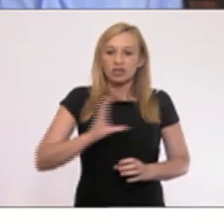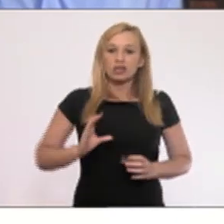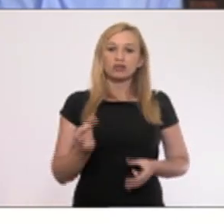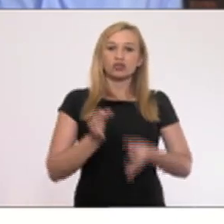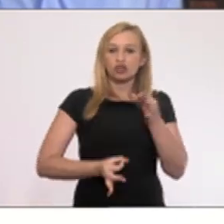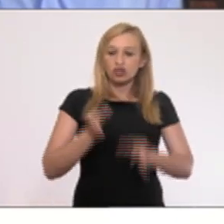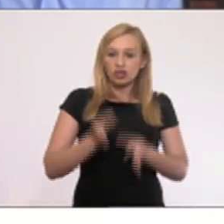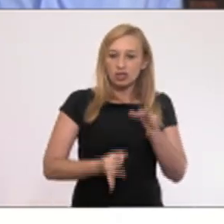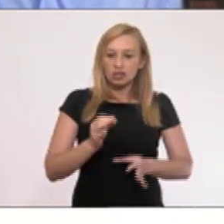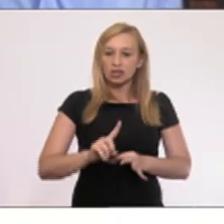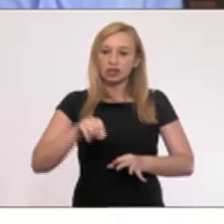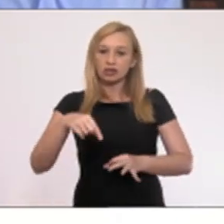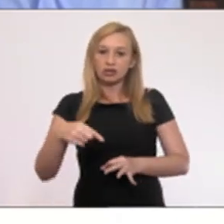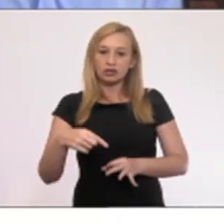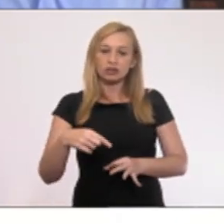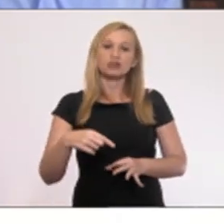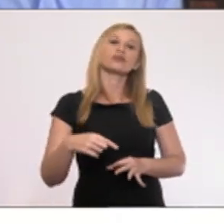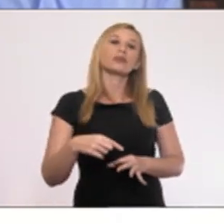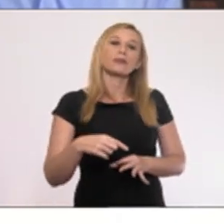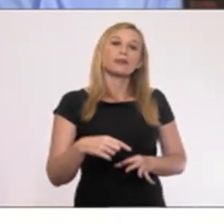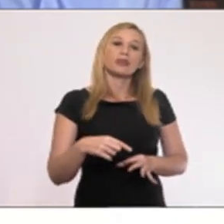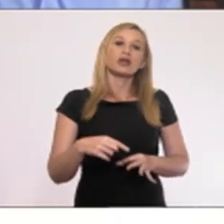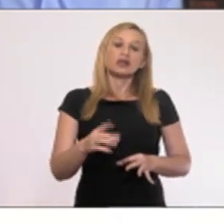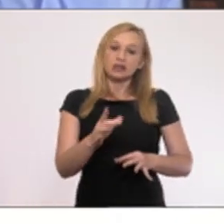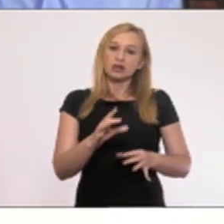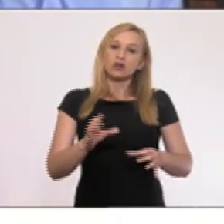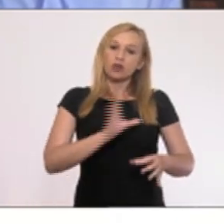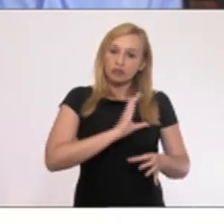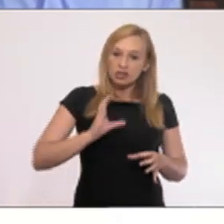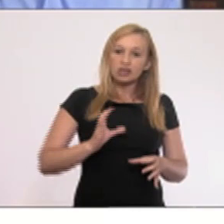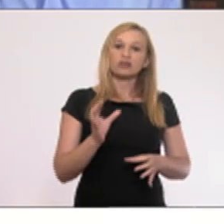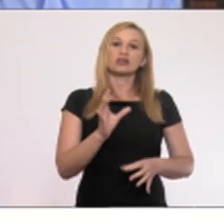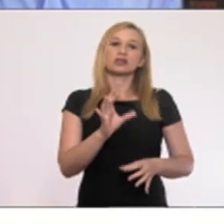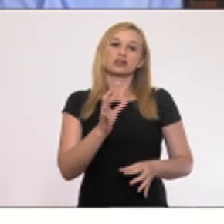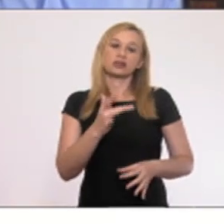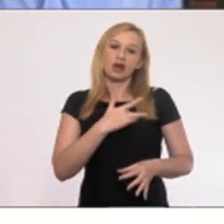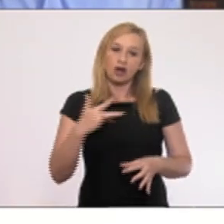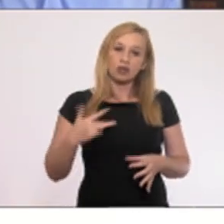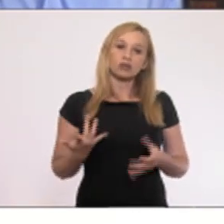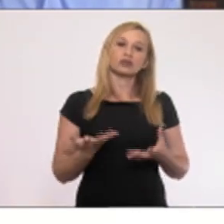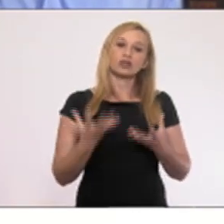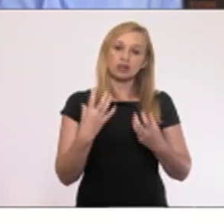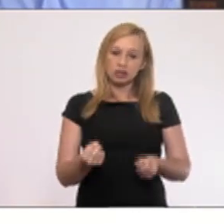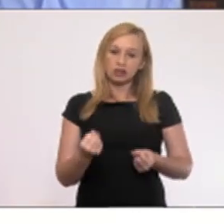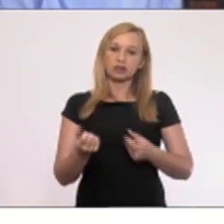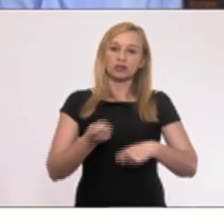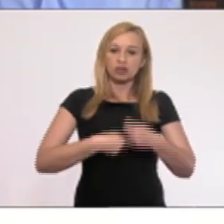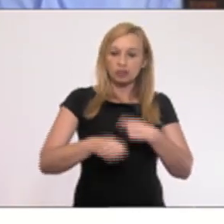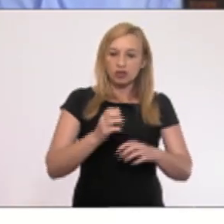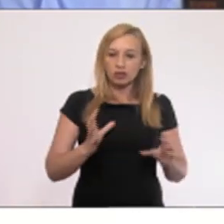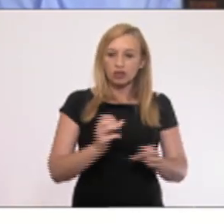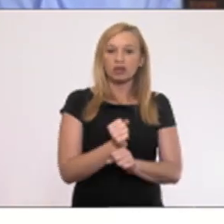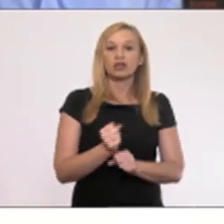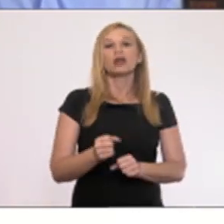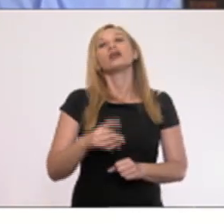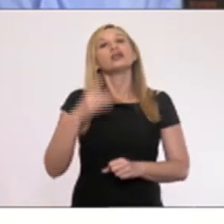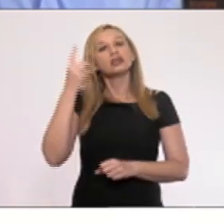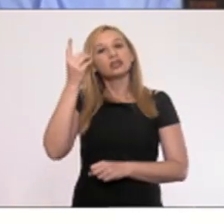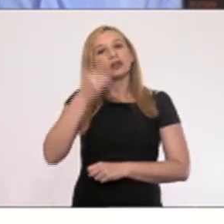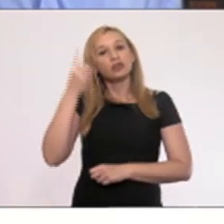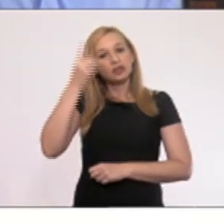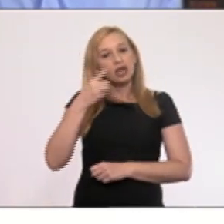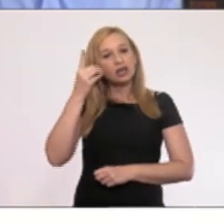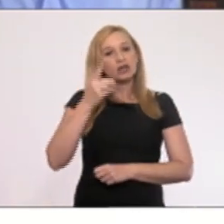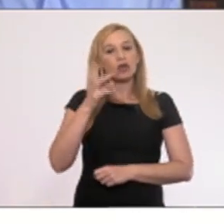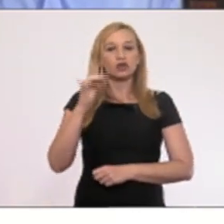trabalho, legislação social e seguridade social, favorável. Saúde, favorável. De orçamento, finanças, fiscalização financeira e controle, favorável. Relatores, deputado